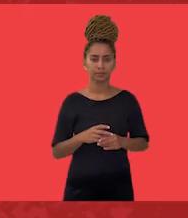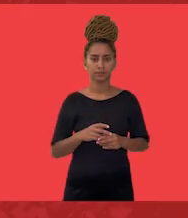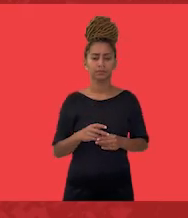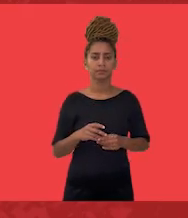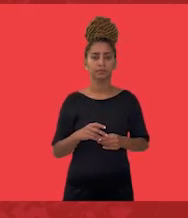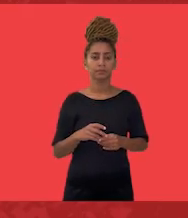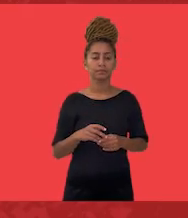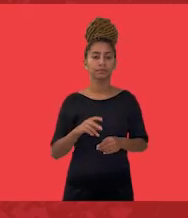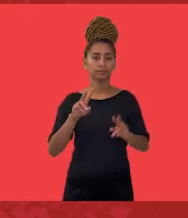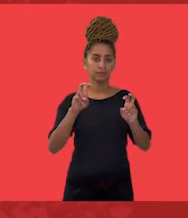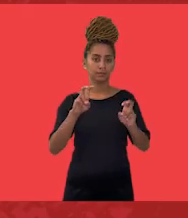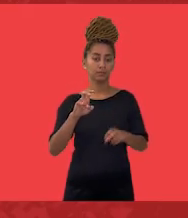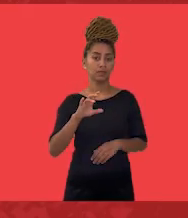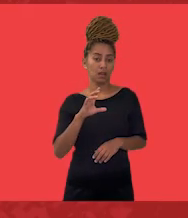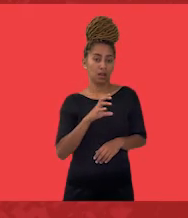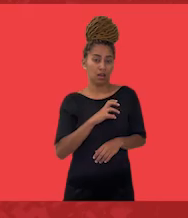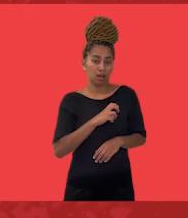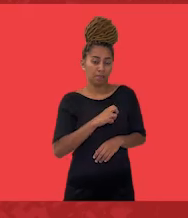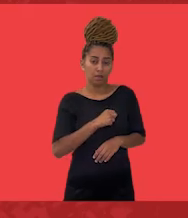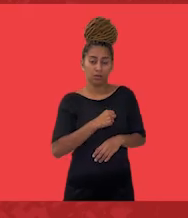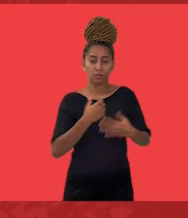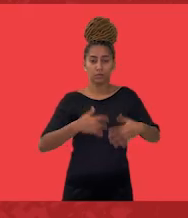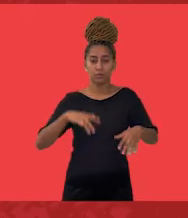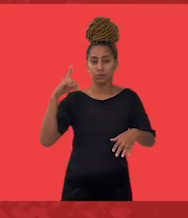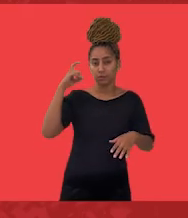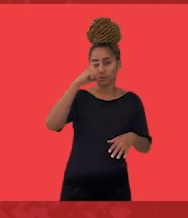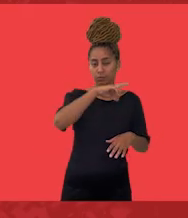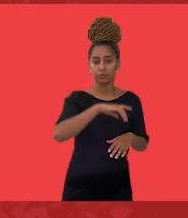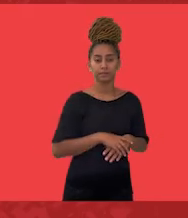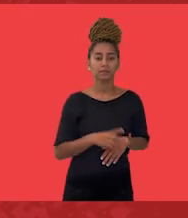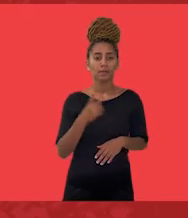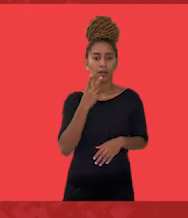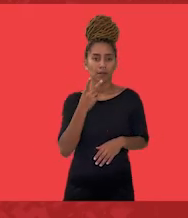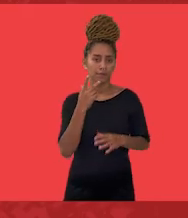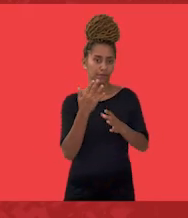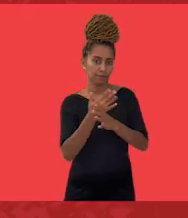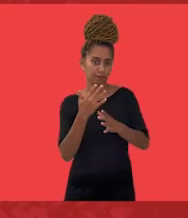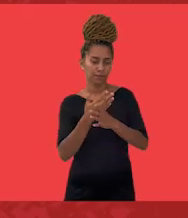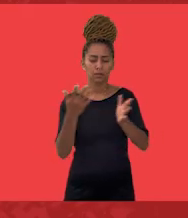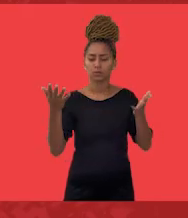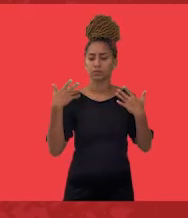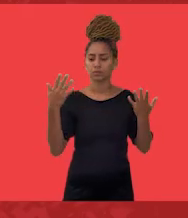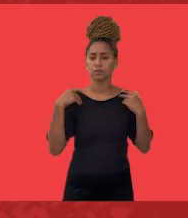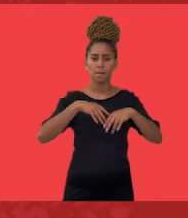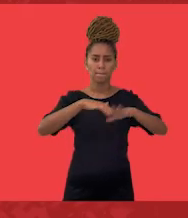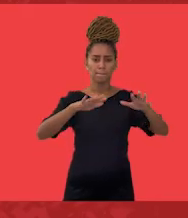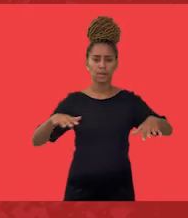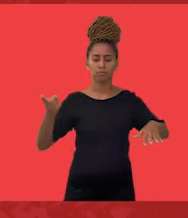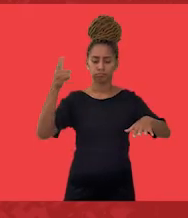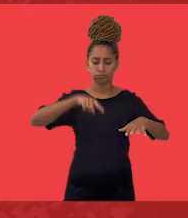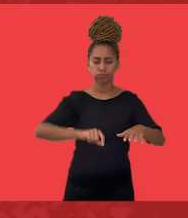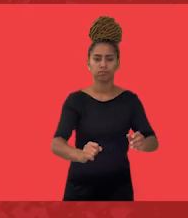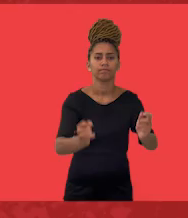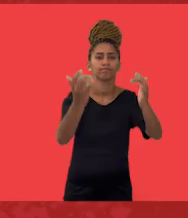Gostei de ter sido gigante. Aí é que tá o segredo. Te procuro e não sei